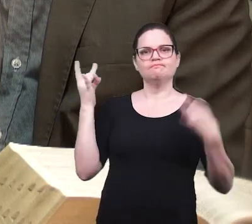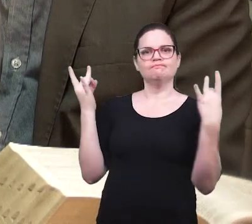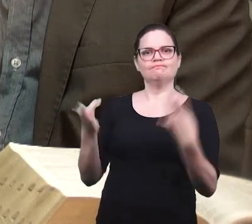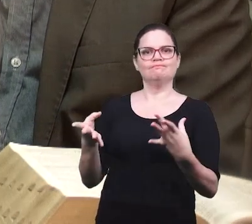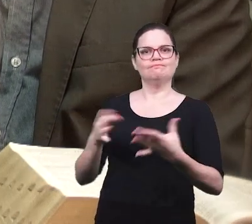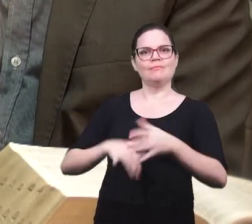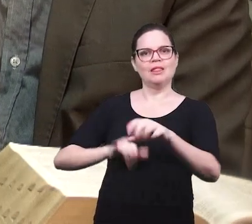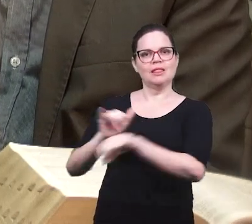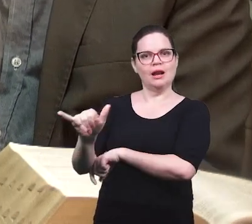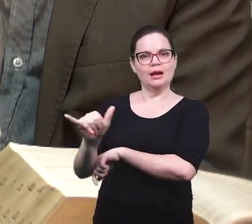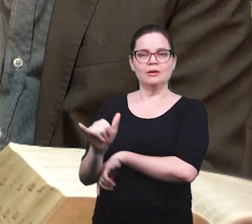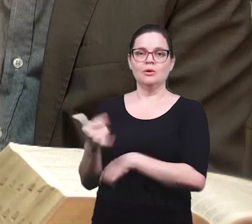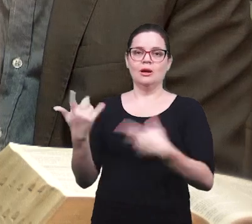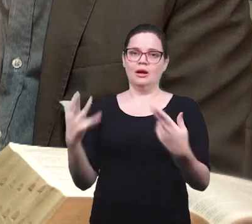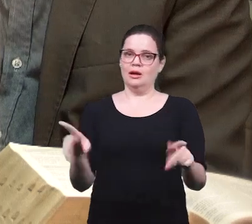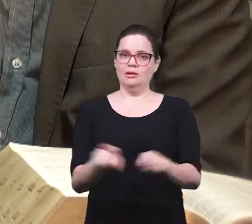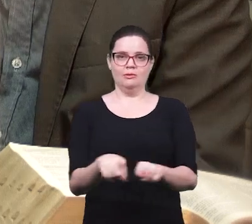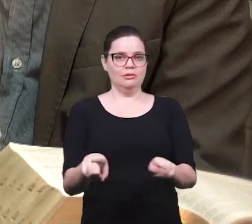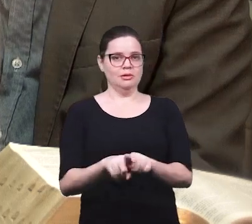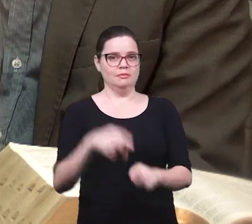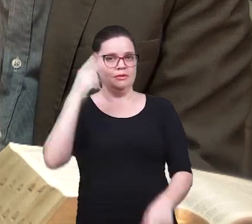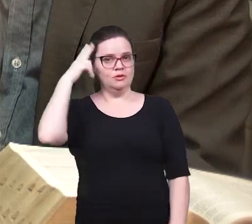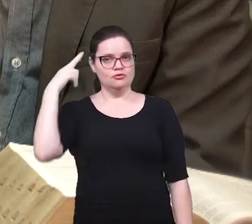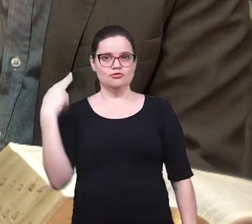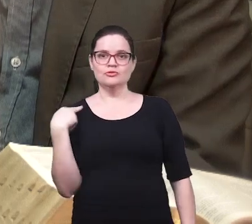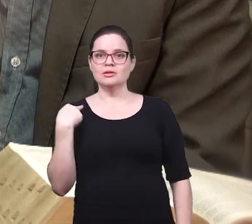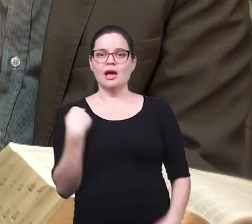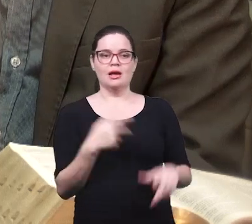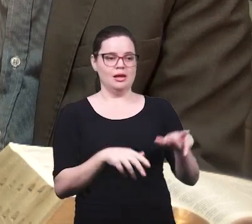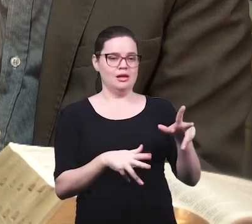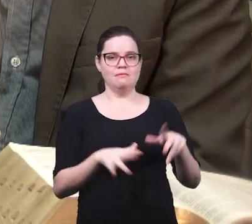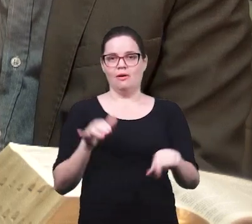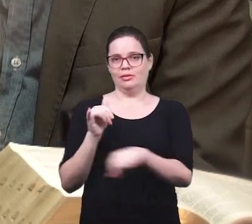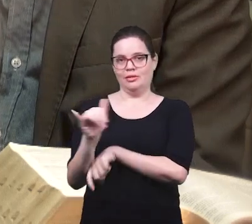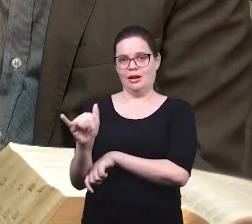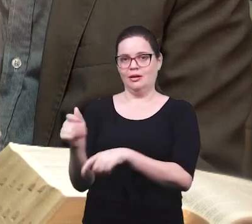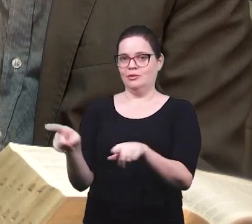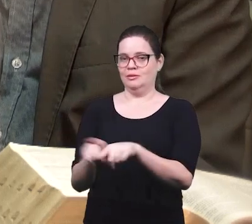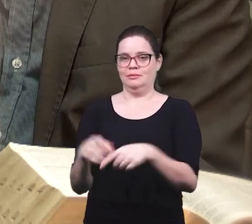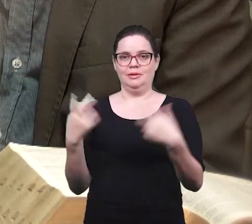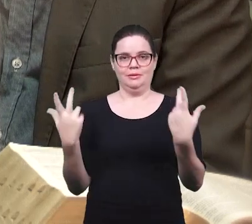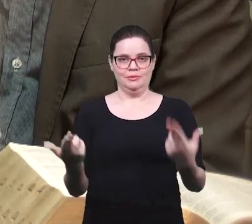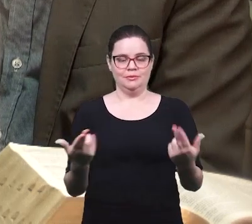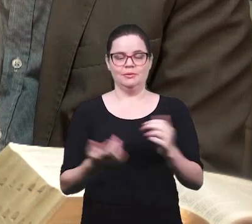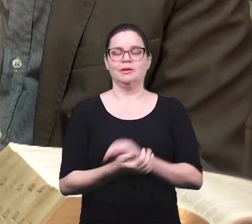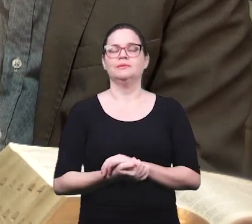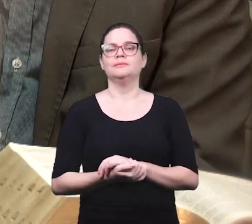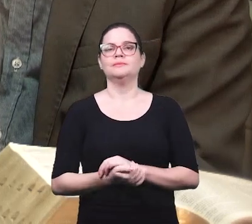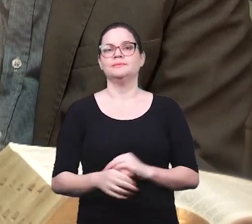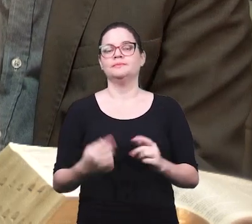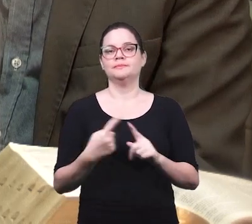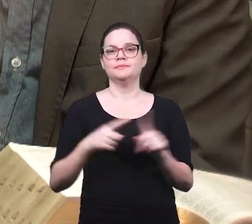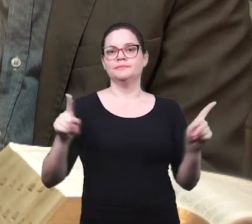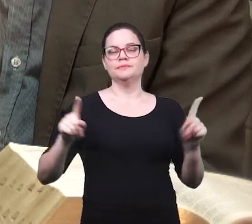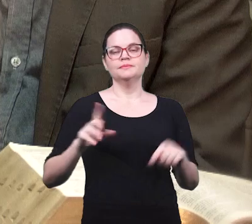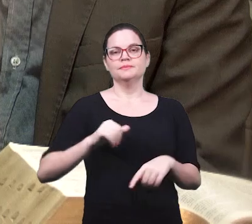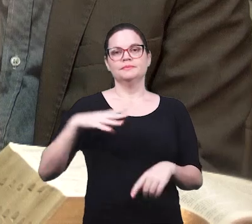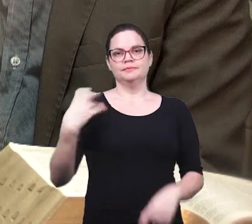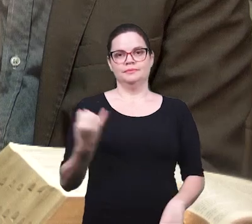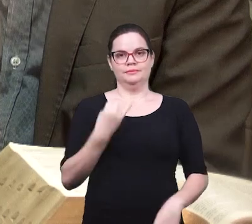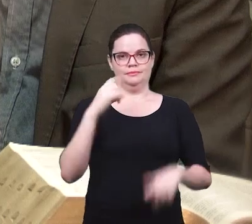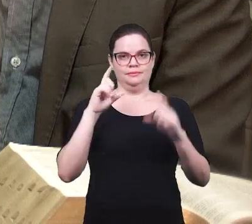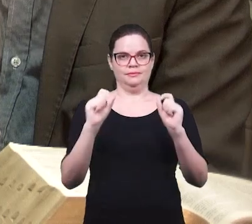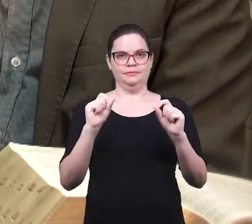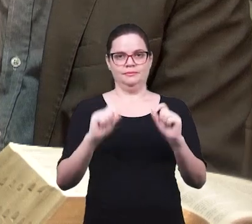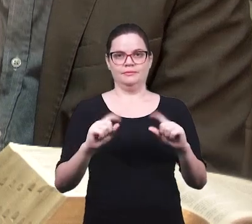seus. Da mesma sorte que José foi rejeitado pelos seus irmãos, pelo seu sangue. Sim. Né? E o que é mais importante